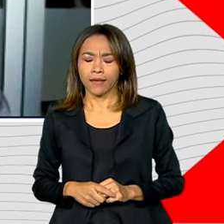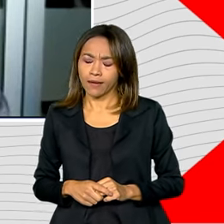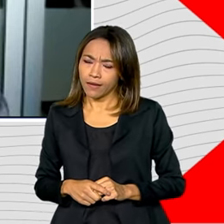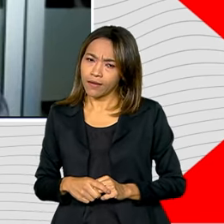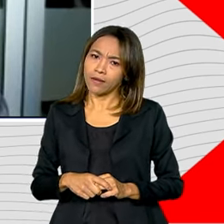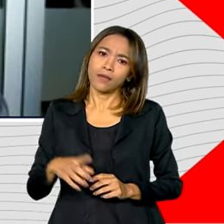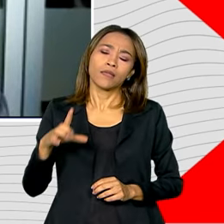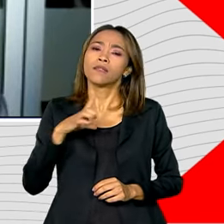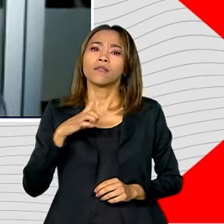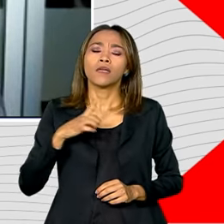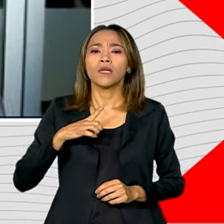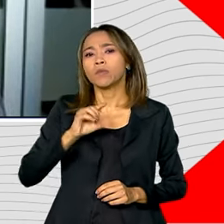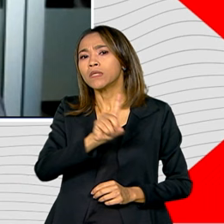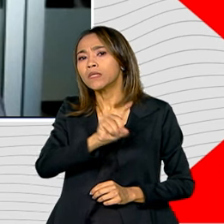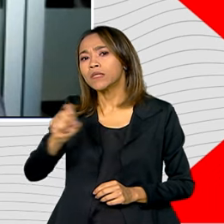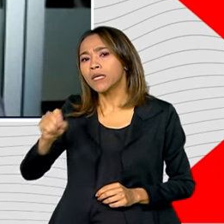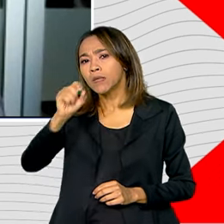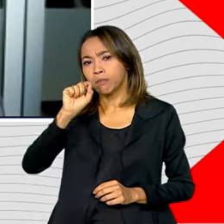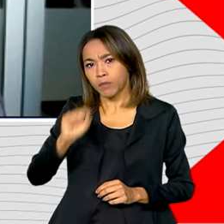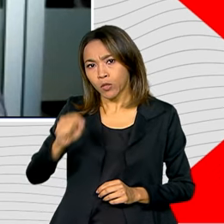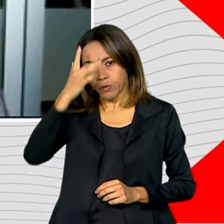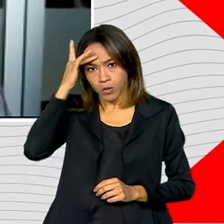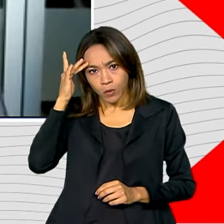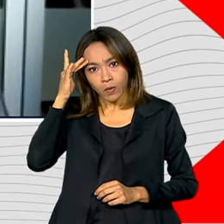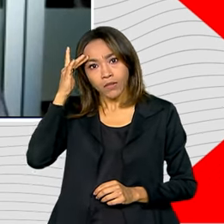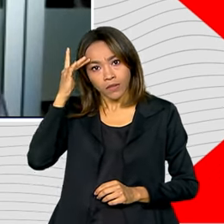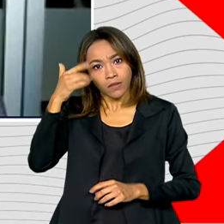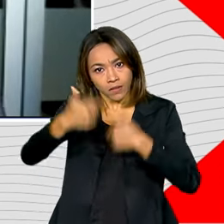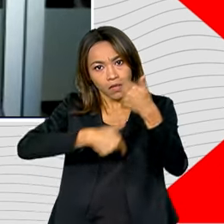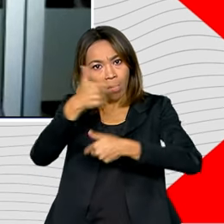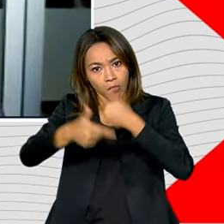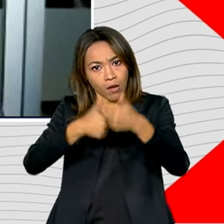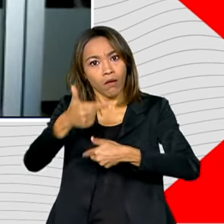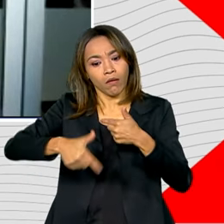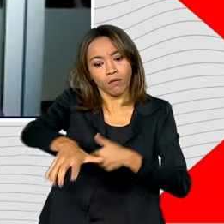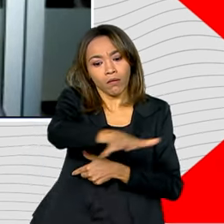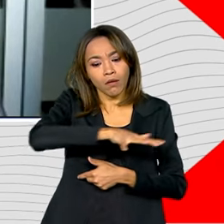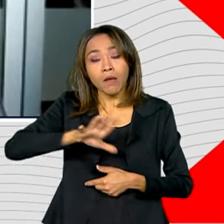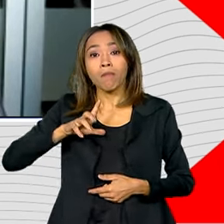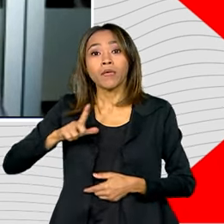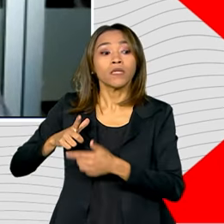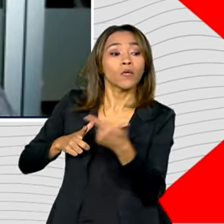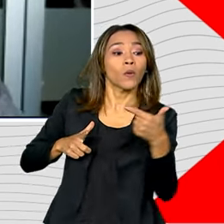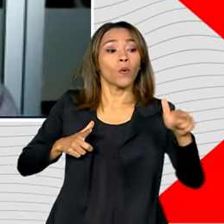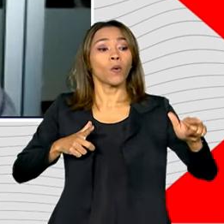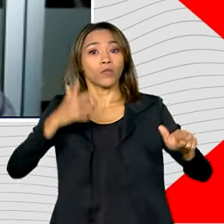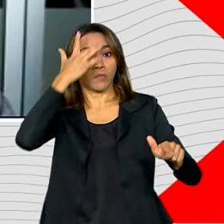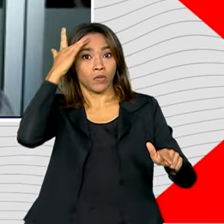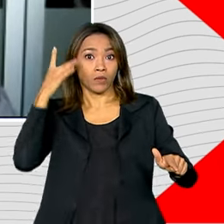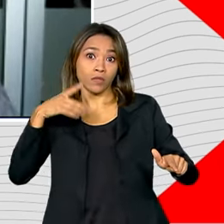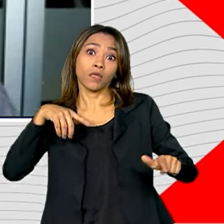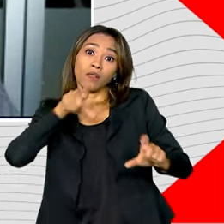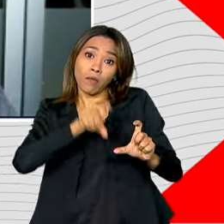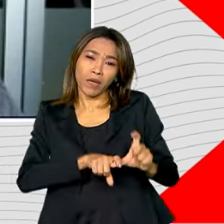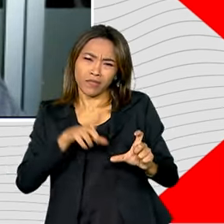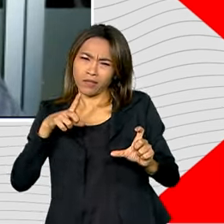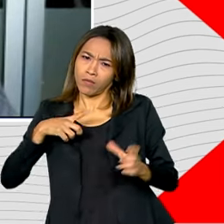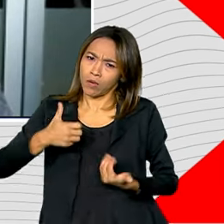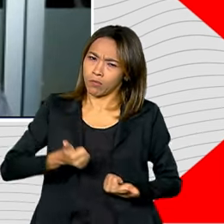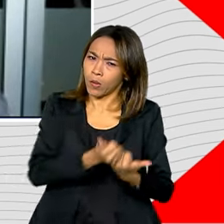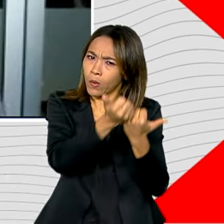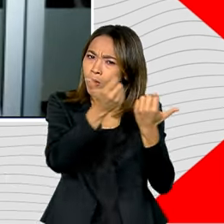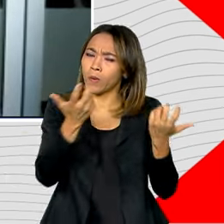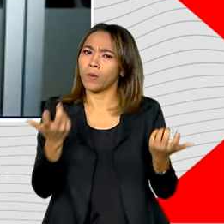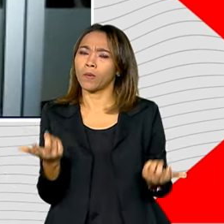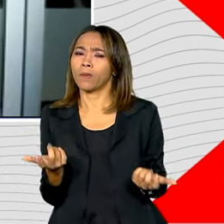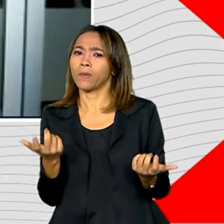ou menos 100 mil pescadores naquela região, mas tem outras pessoas que dependem também dessa questão. Há algum auxílio, algum